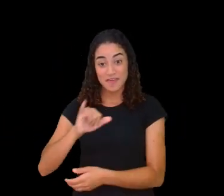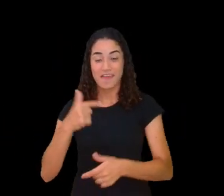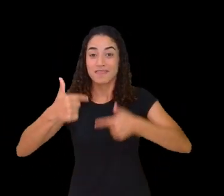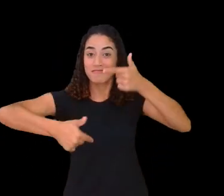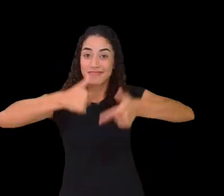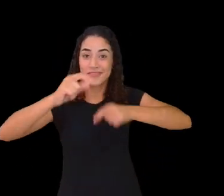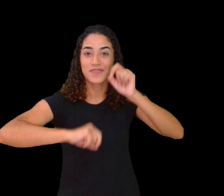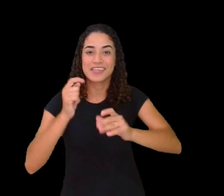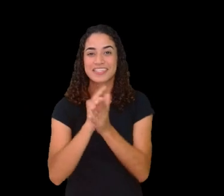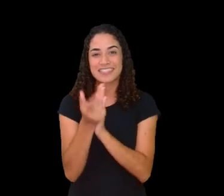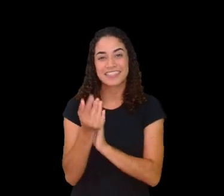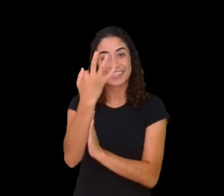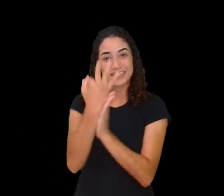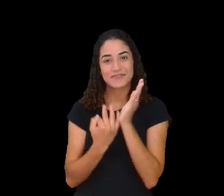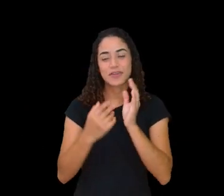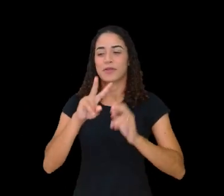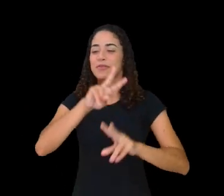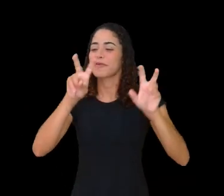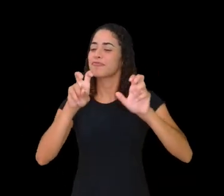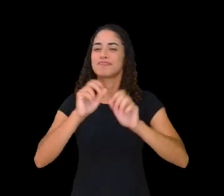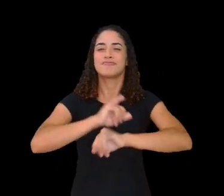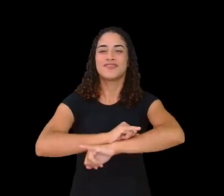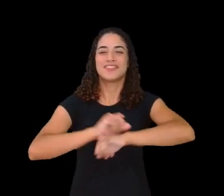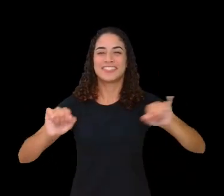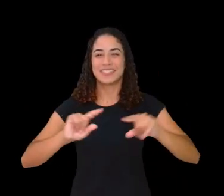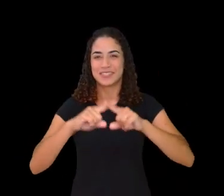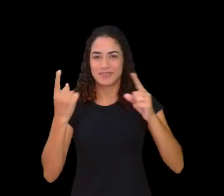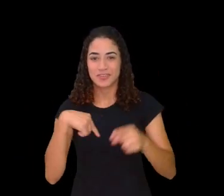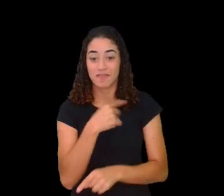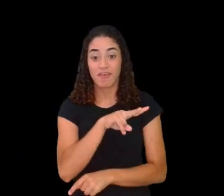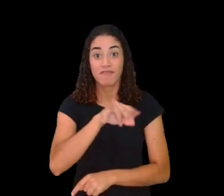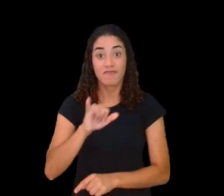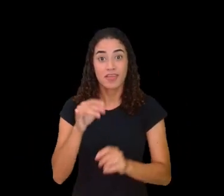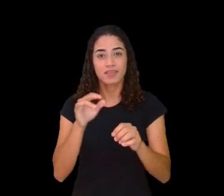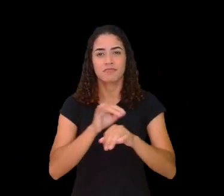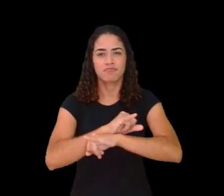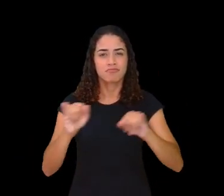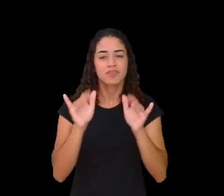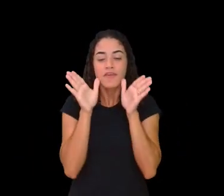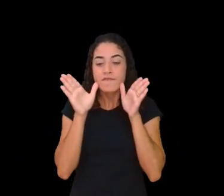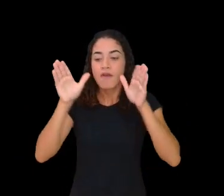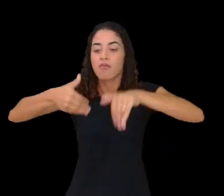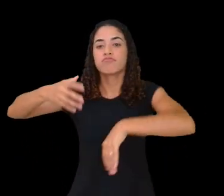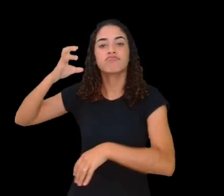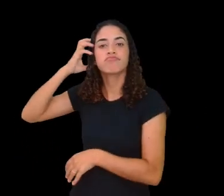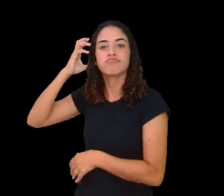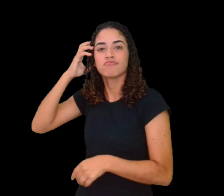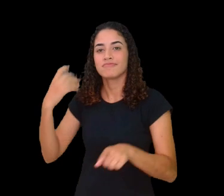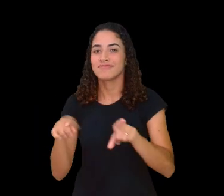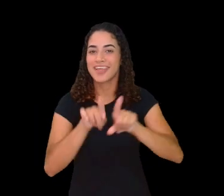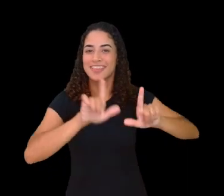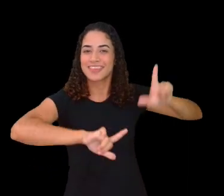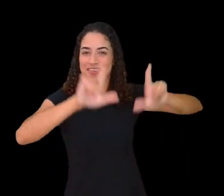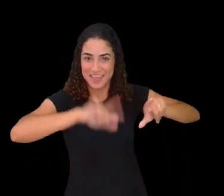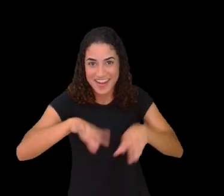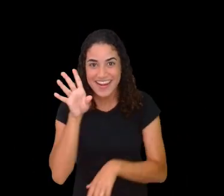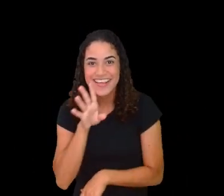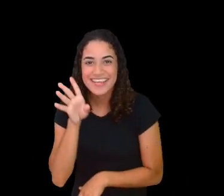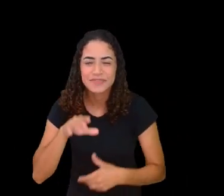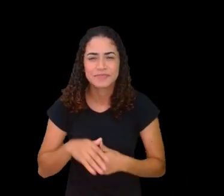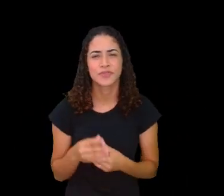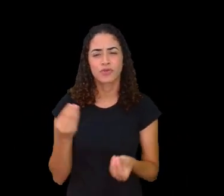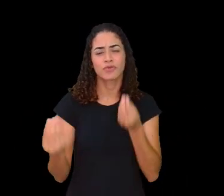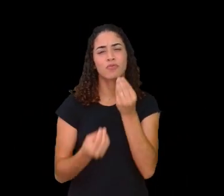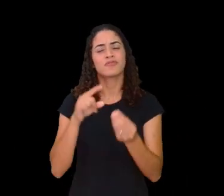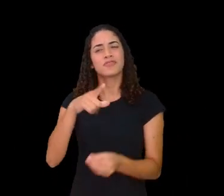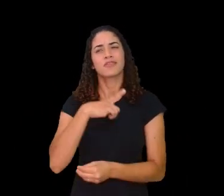trabalhar um gênero chamado notícia. Mas a gente vai ver a notícia só direcionada para rádio e TV, não é legal? Como que você tem